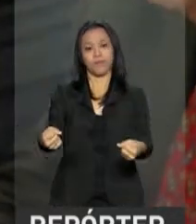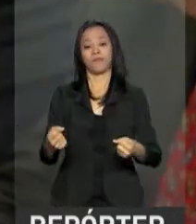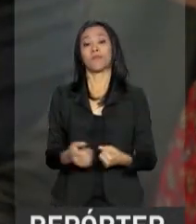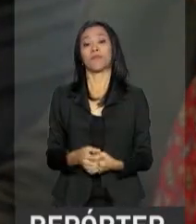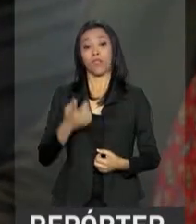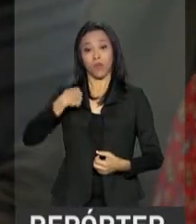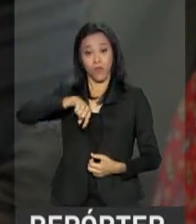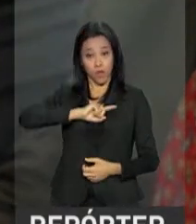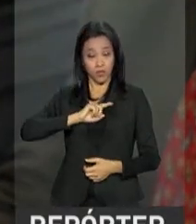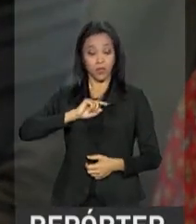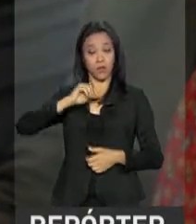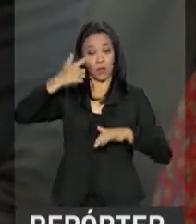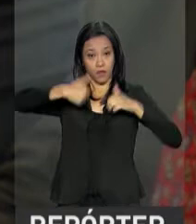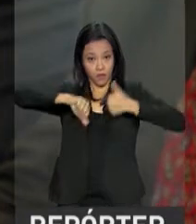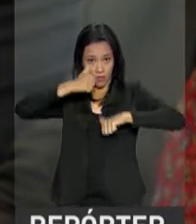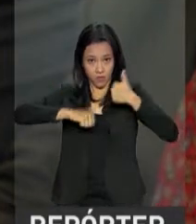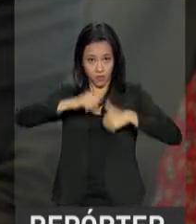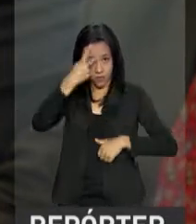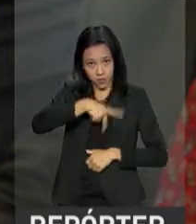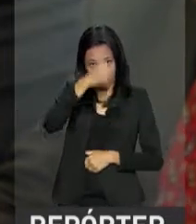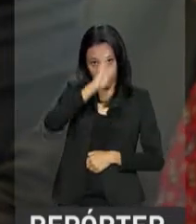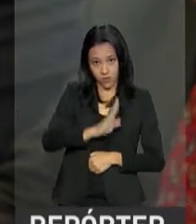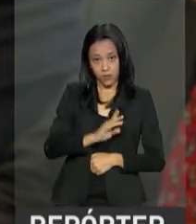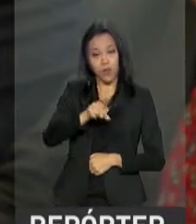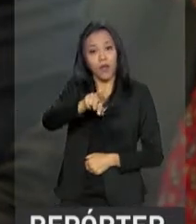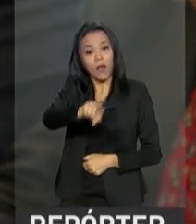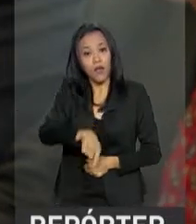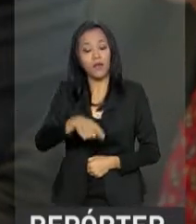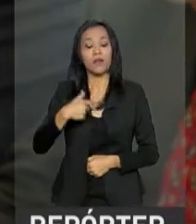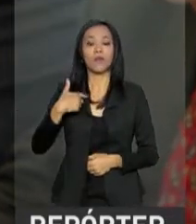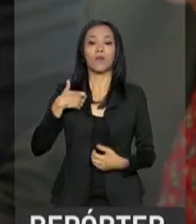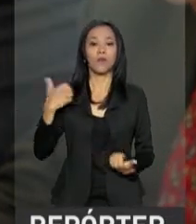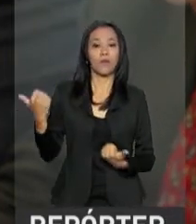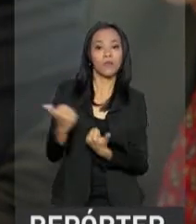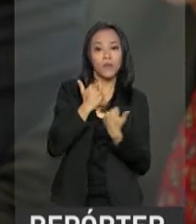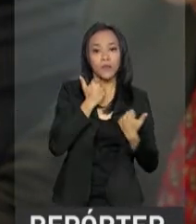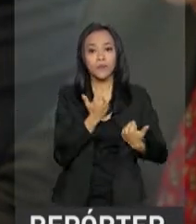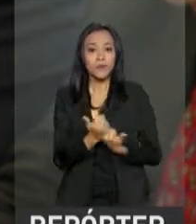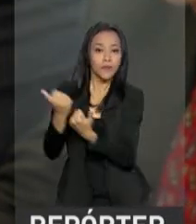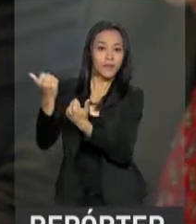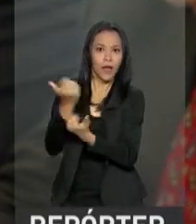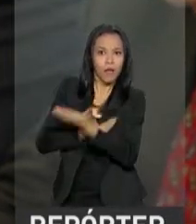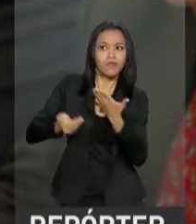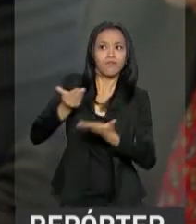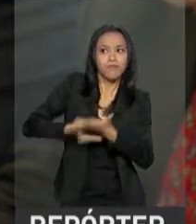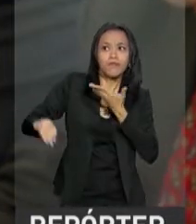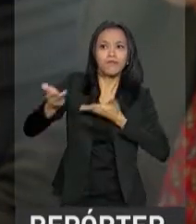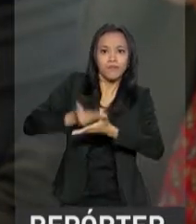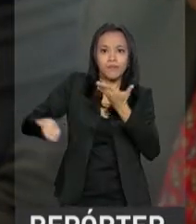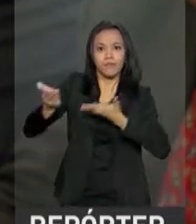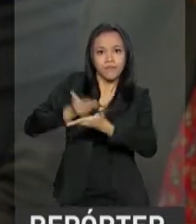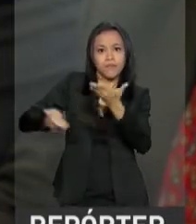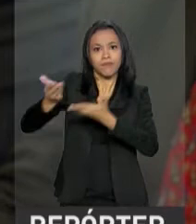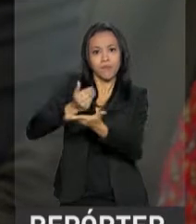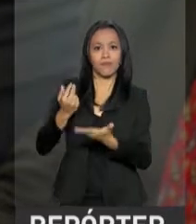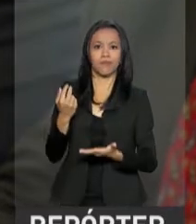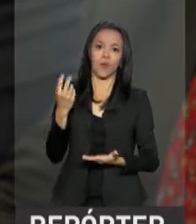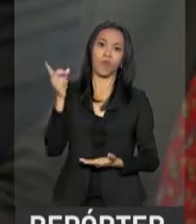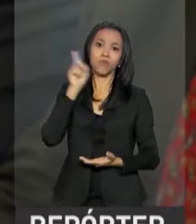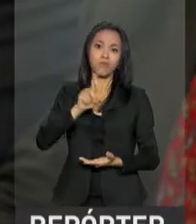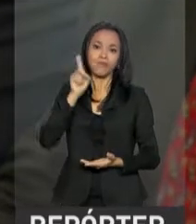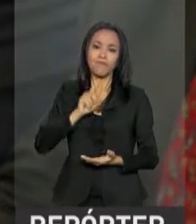nossa avaliação é de que a cooperação existente é intensa e crescendo mas ainda